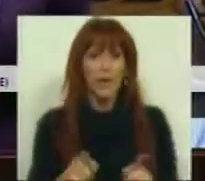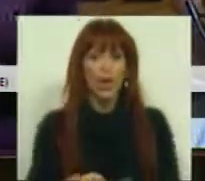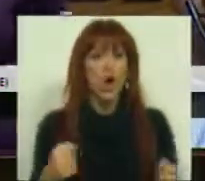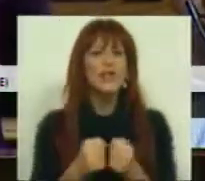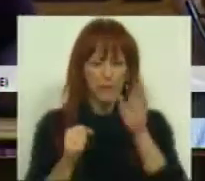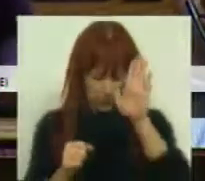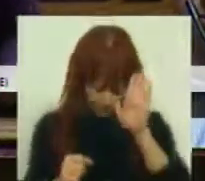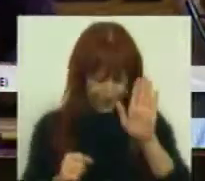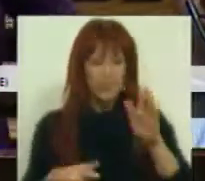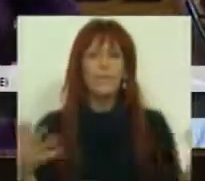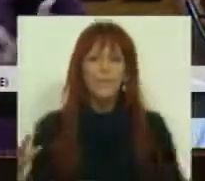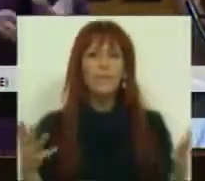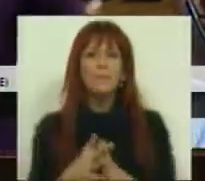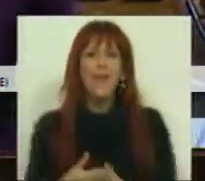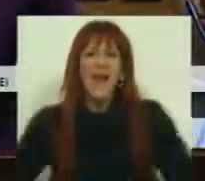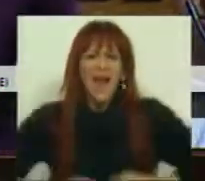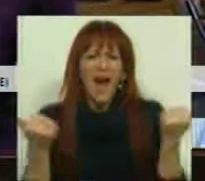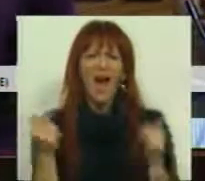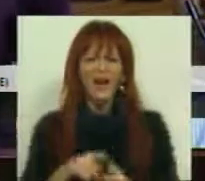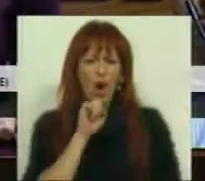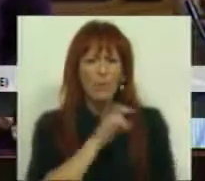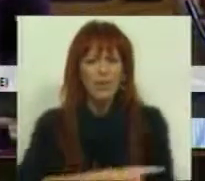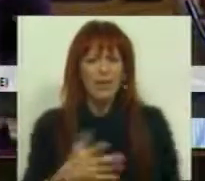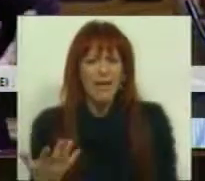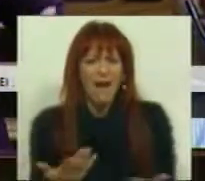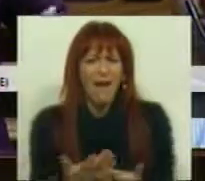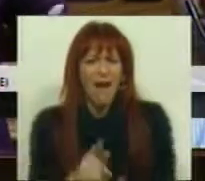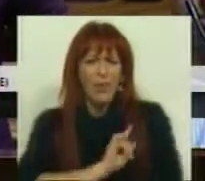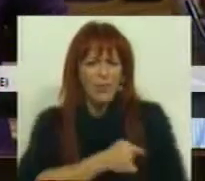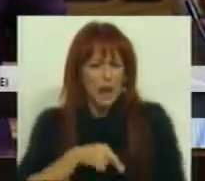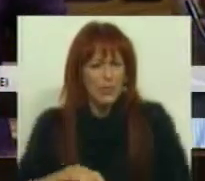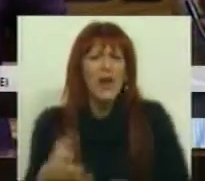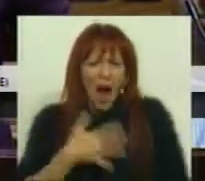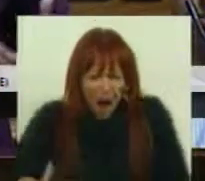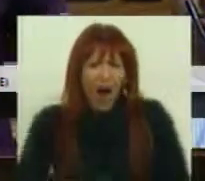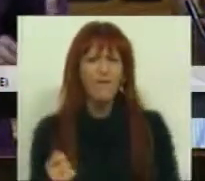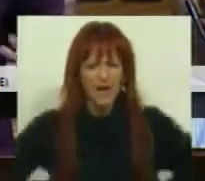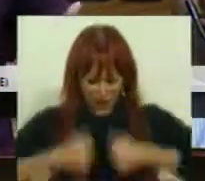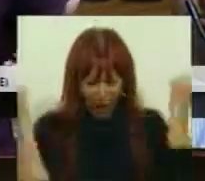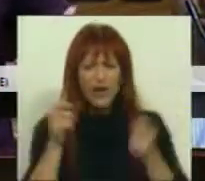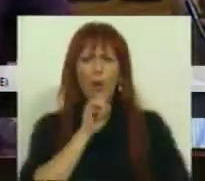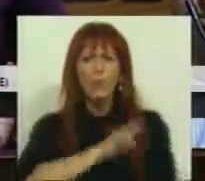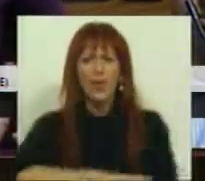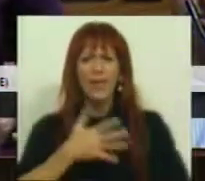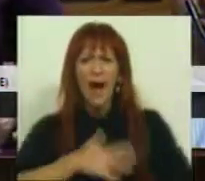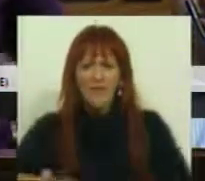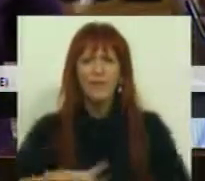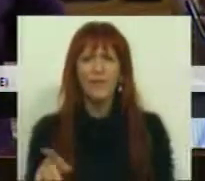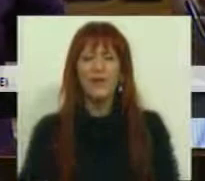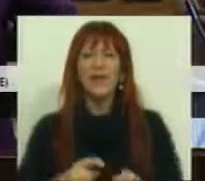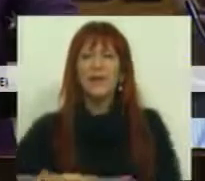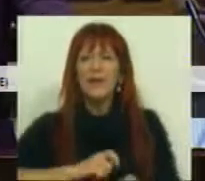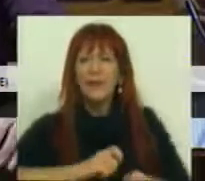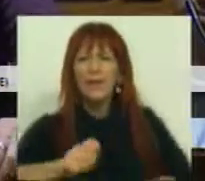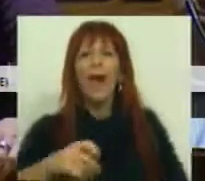ao desafio, ou seja, é ganhar uma oportunidade, o poder político quer, de facto, ganhar a oportunidade de